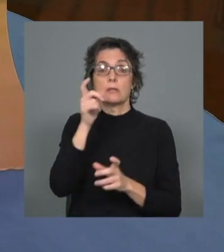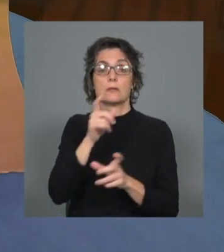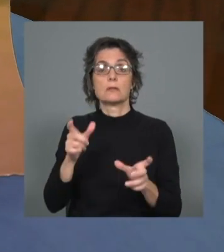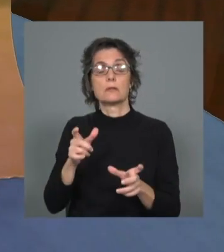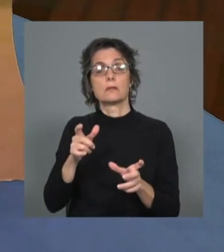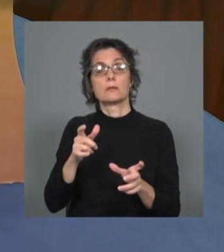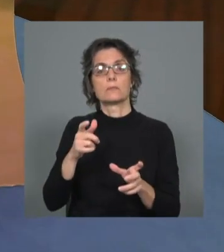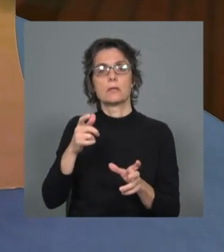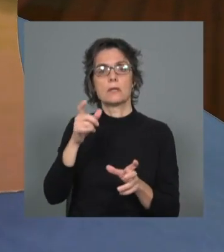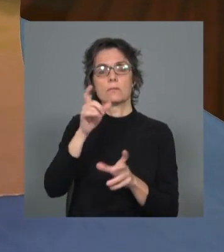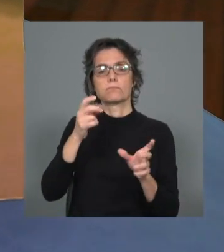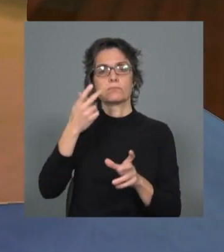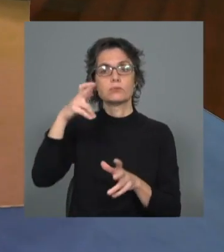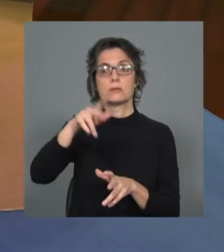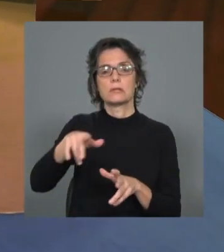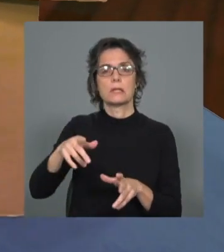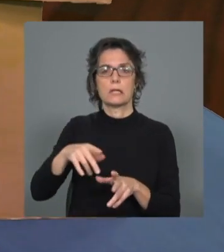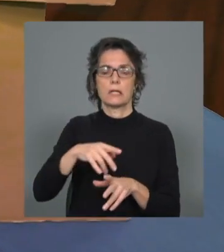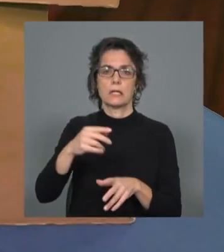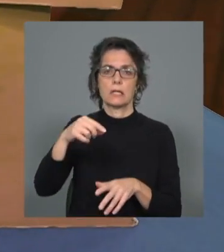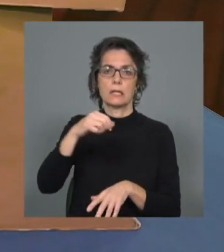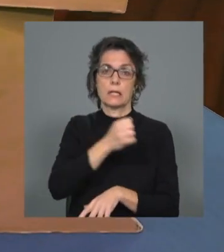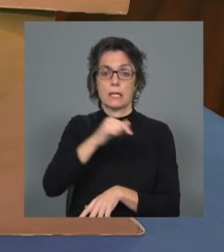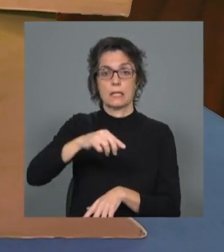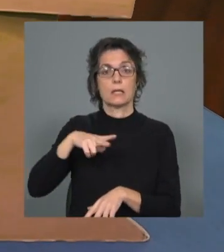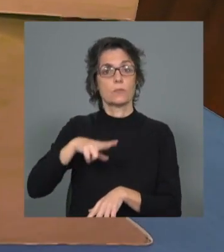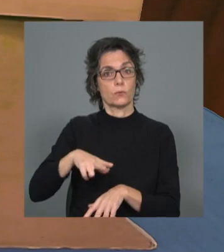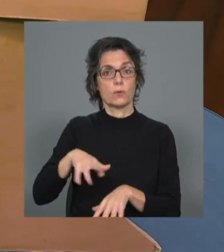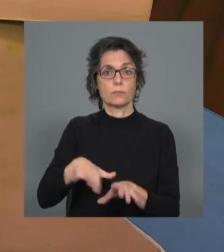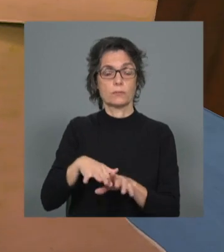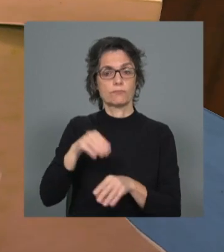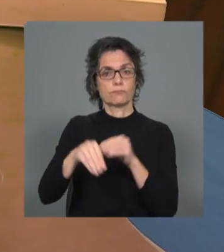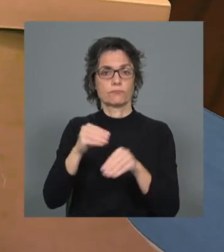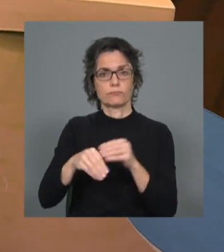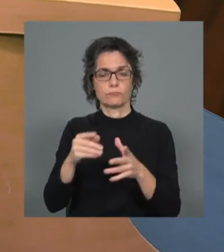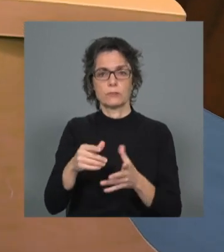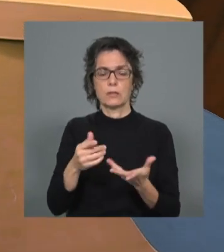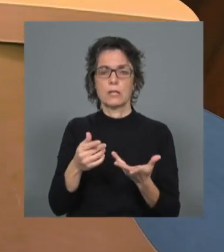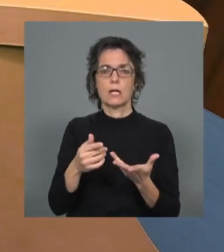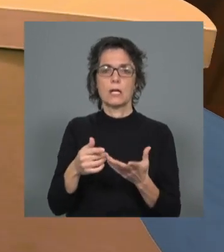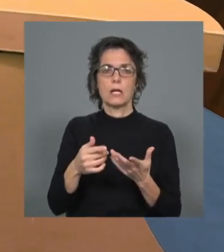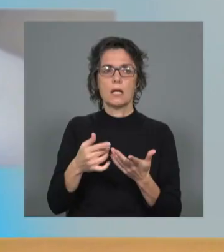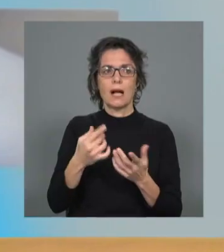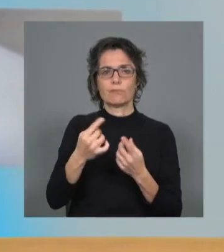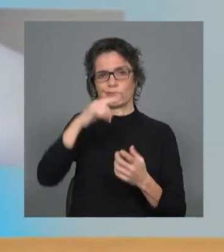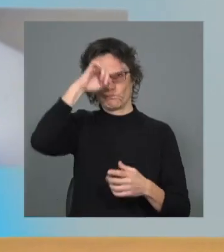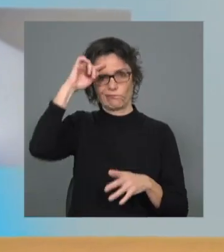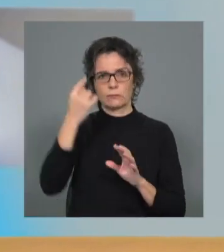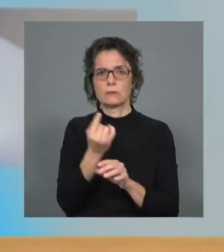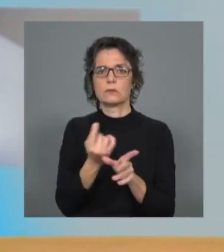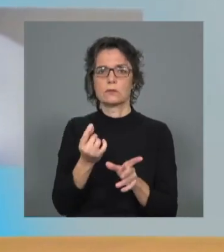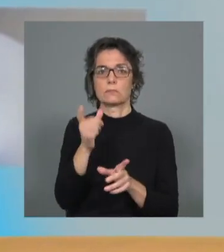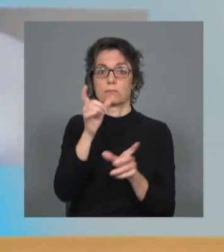residente em Portugal participar nesta votação de uma forma alargada, à exceção da